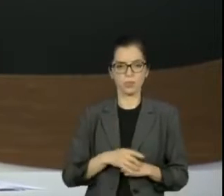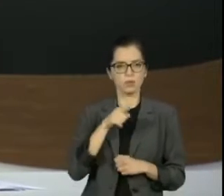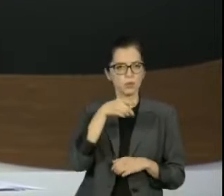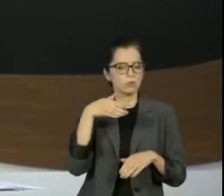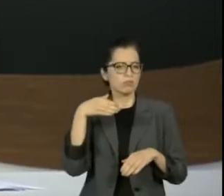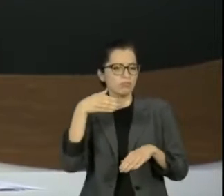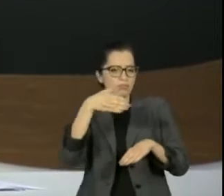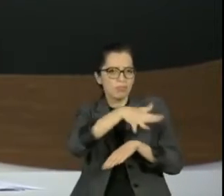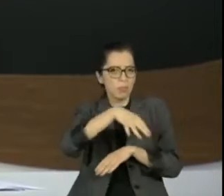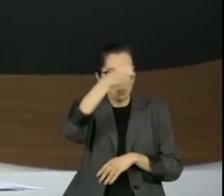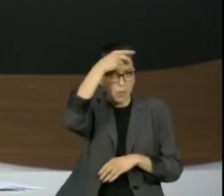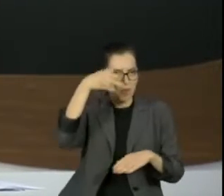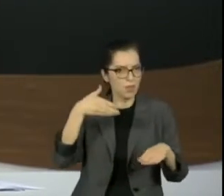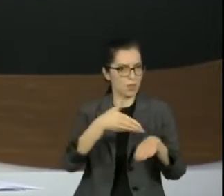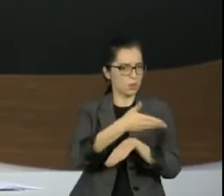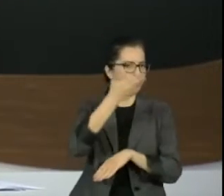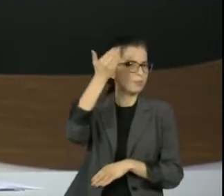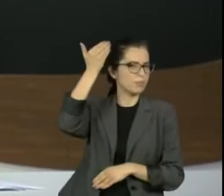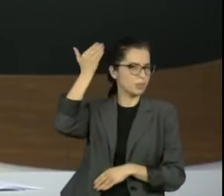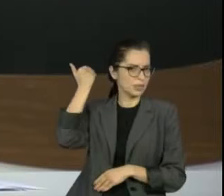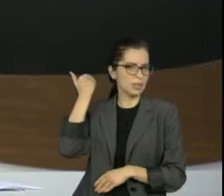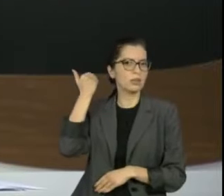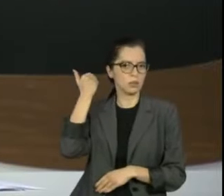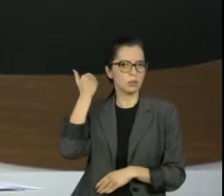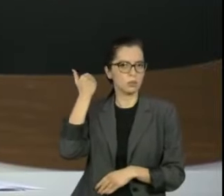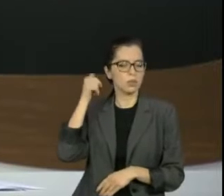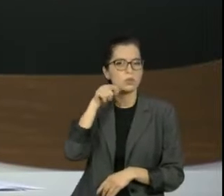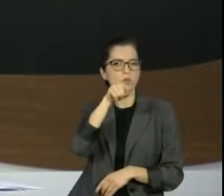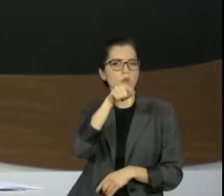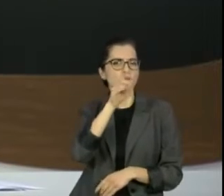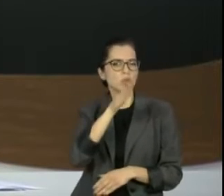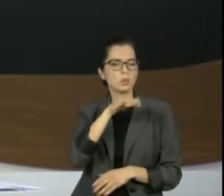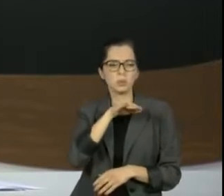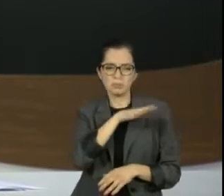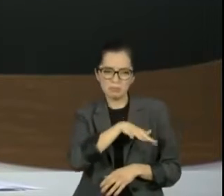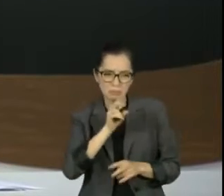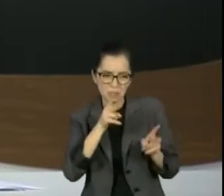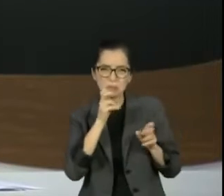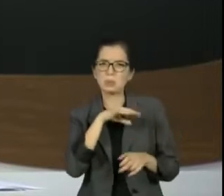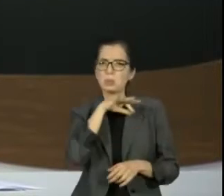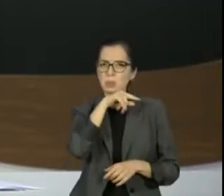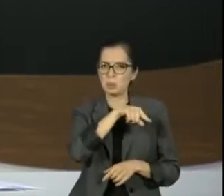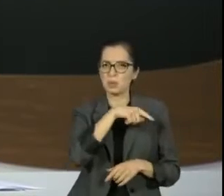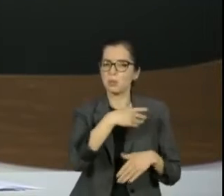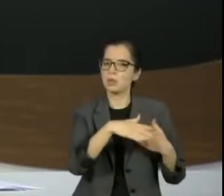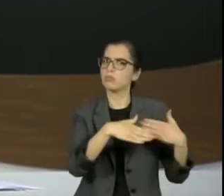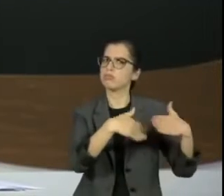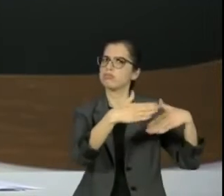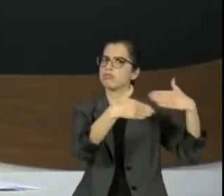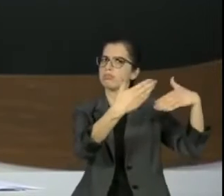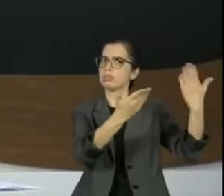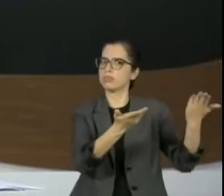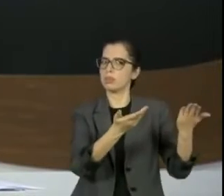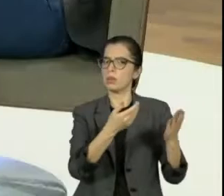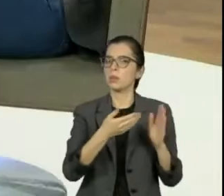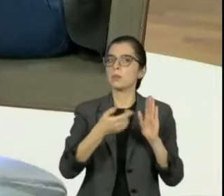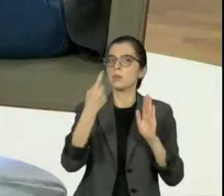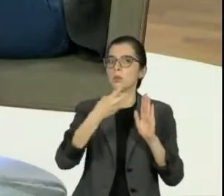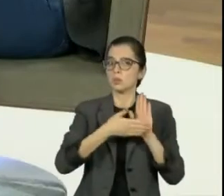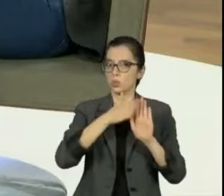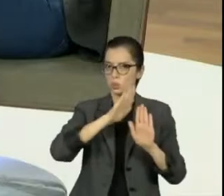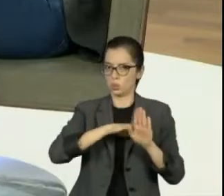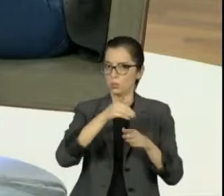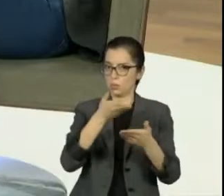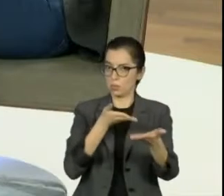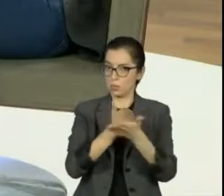quebrada e conseguiu ser reeleito no primeiro turno. Então, eu pediria ao senhor qual receita o senhor daria para o Cruzeiro, o